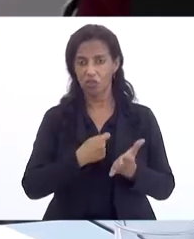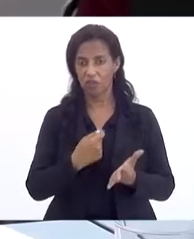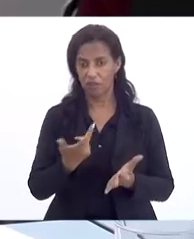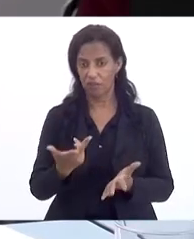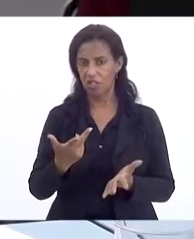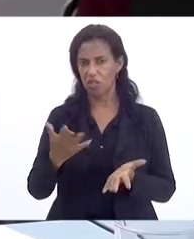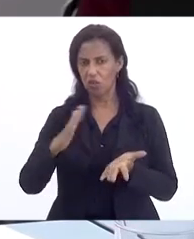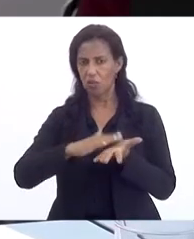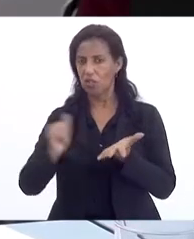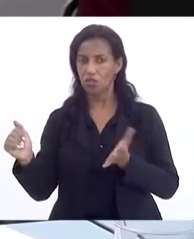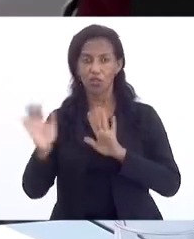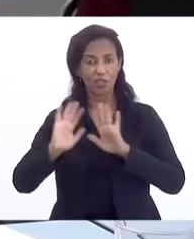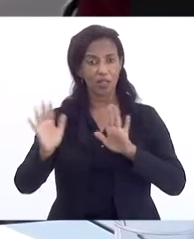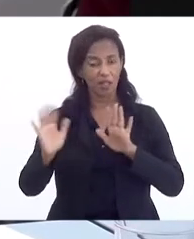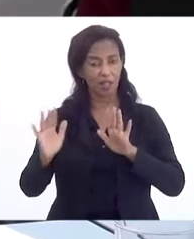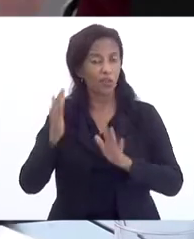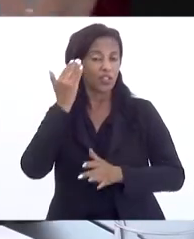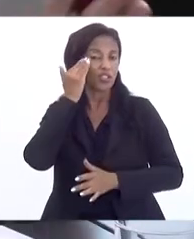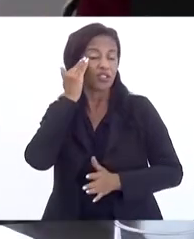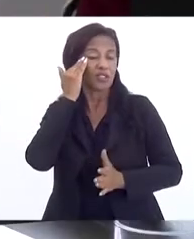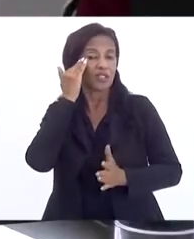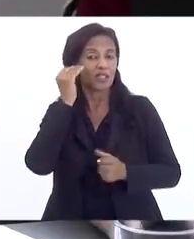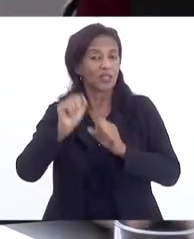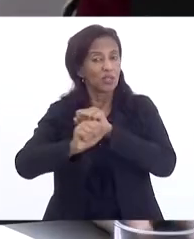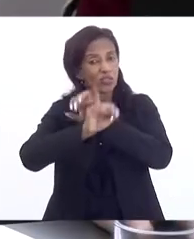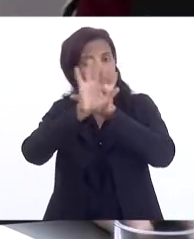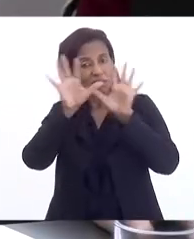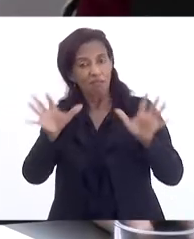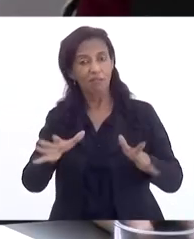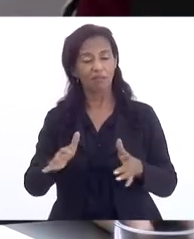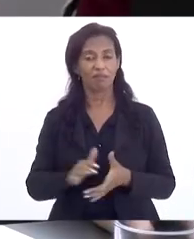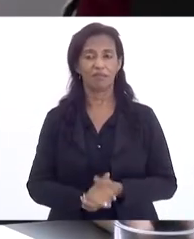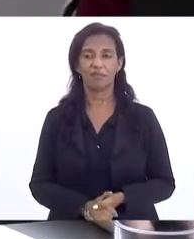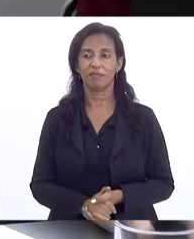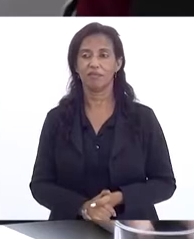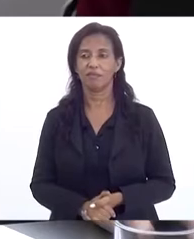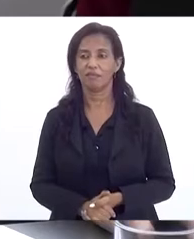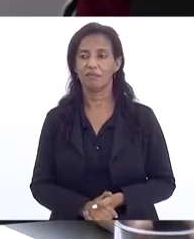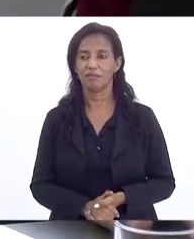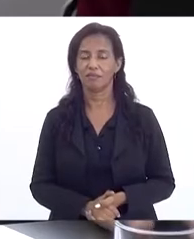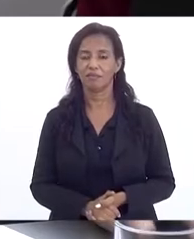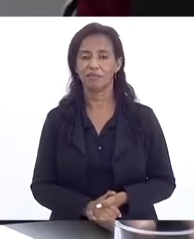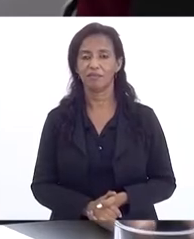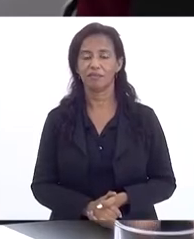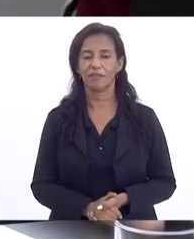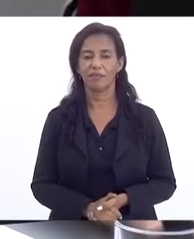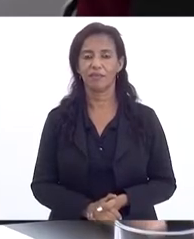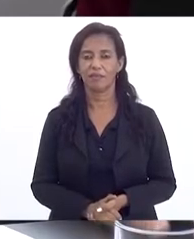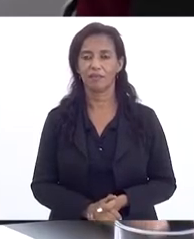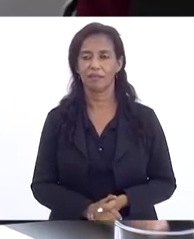de obstacular, não. No sentido de esclarecer o caminho.